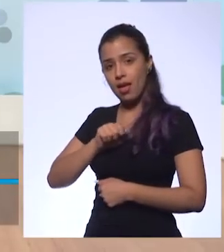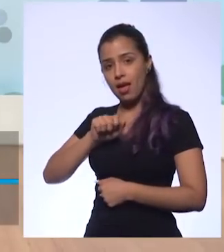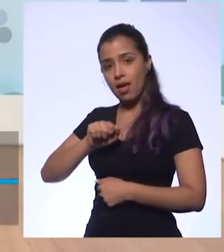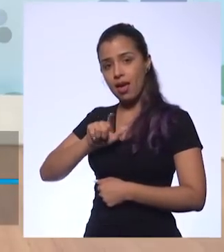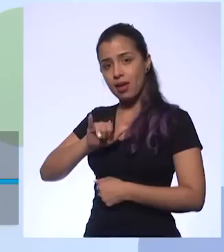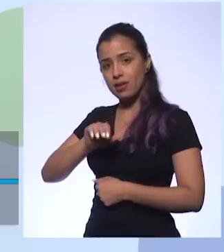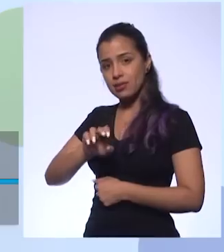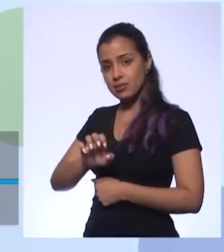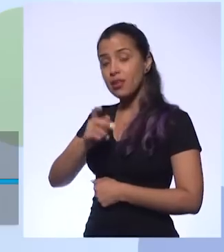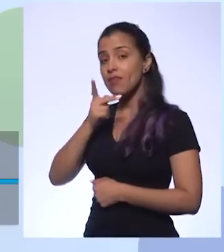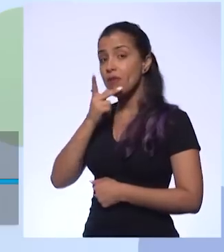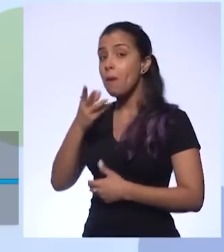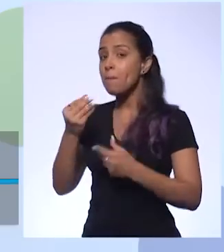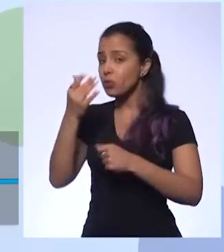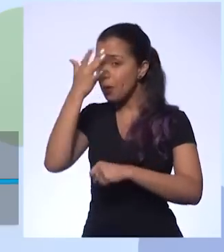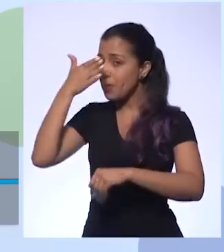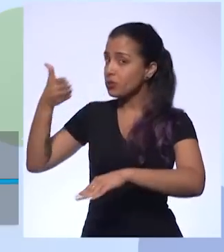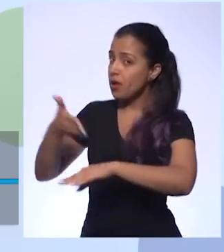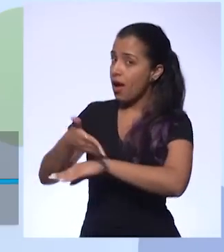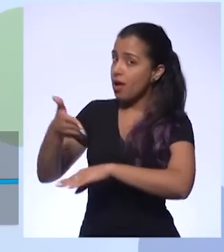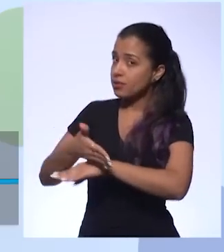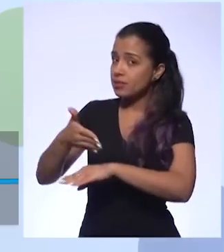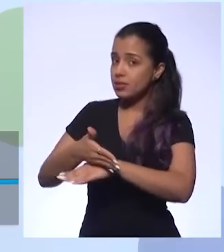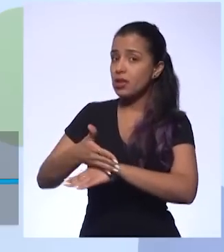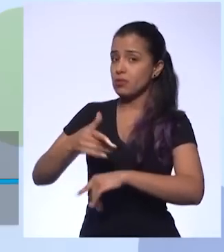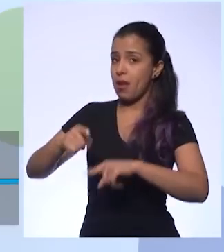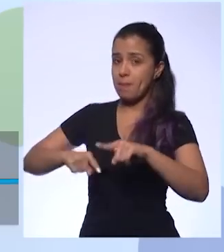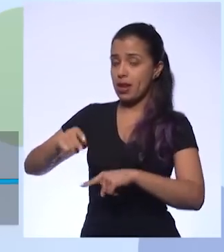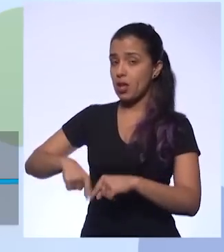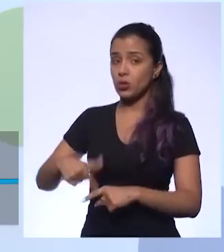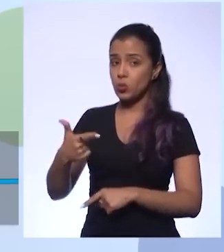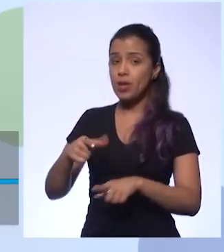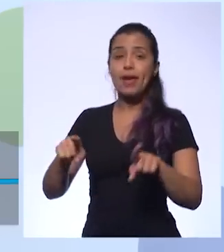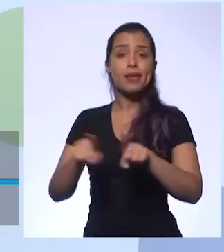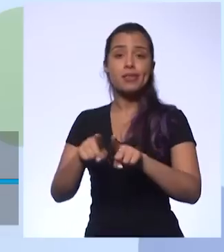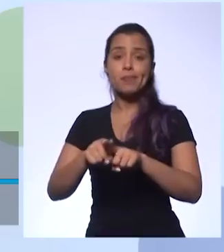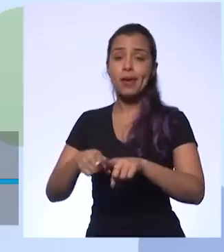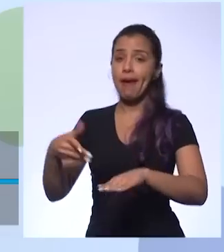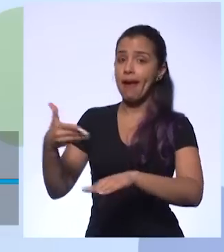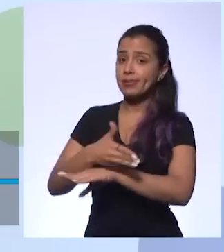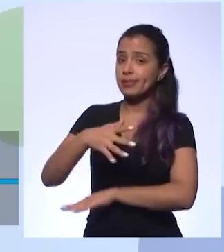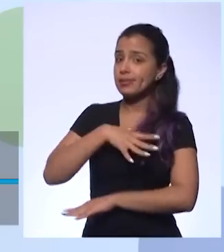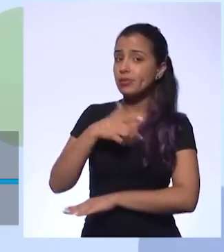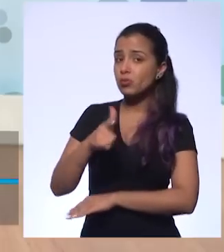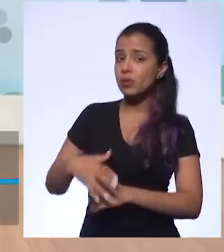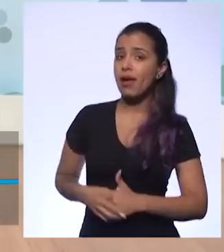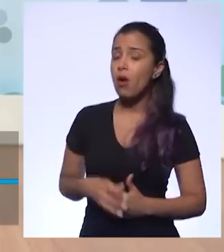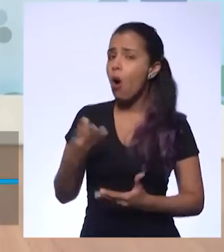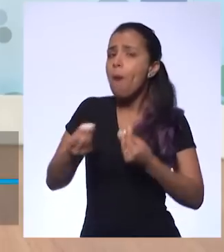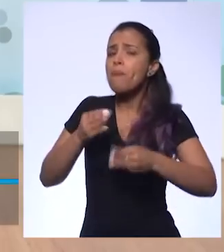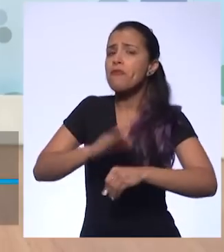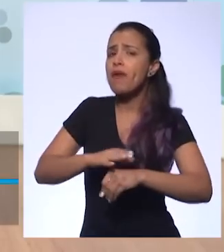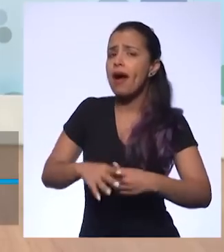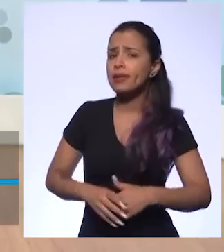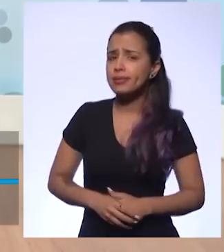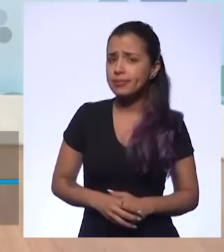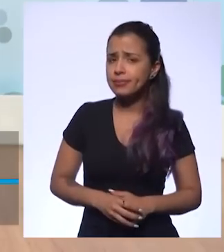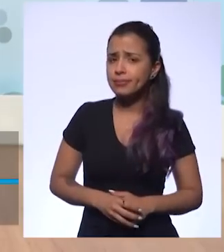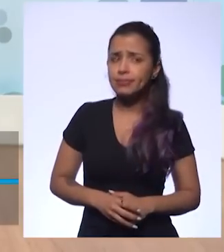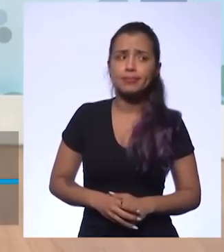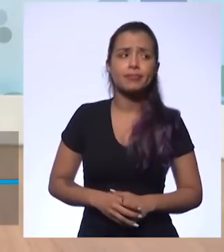muitas pessoas não têm acesso a esses aparelhos e nem à cidade. Como faz?